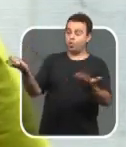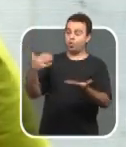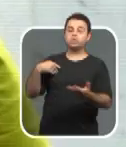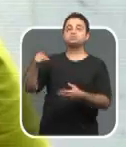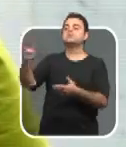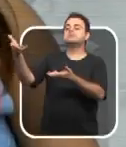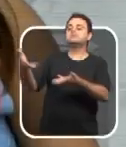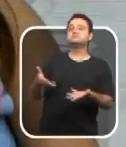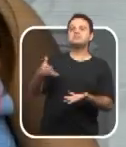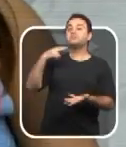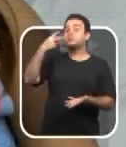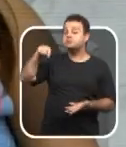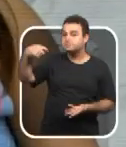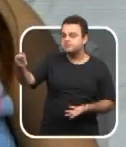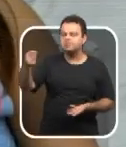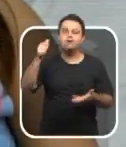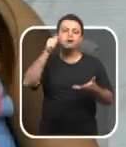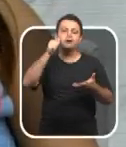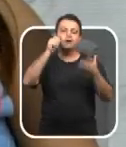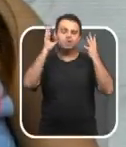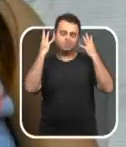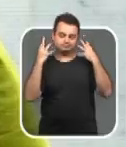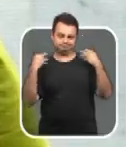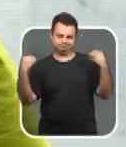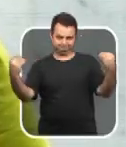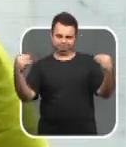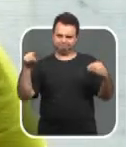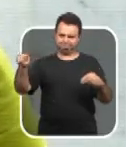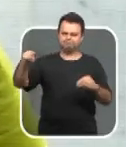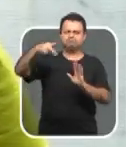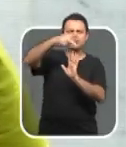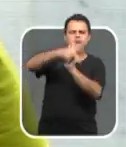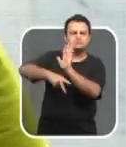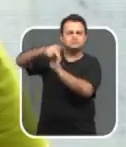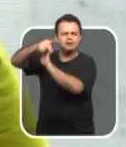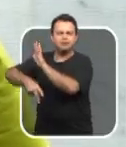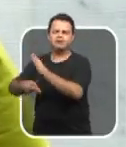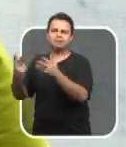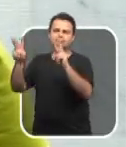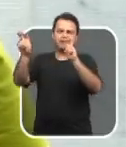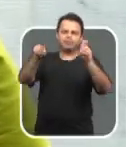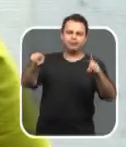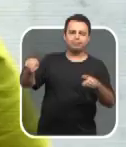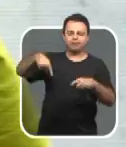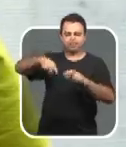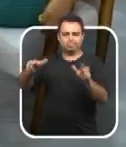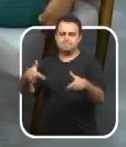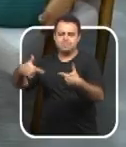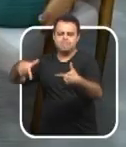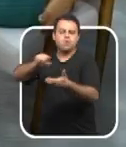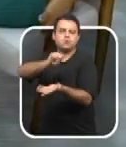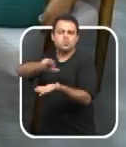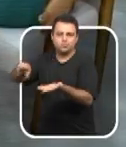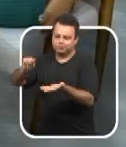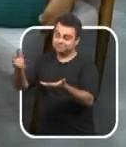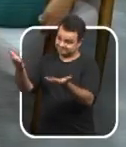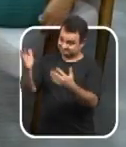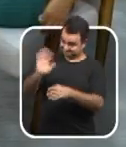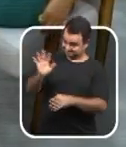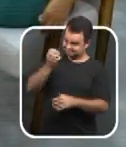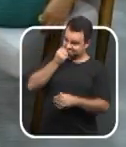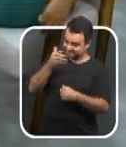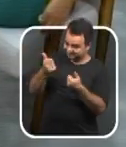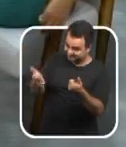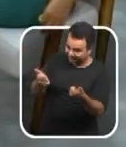meu lado hoje é a vereadora Karina Caroline, que vai conversar um pouquinho sobre os projetos, sobre o trabalho legislativo. Tudo bem, Karina? Olá, tudo bem?